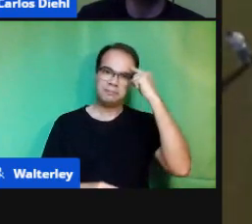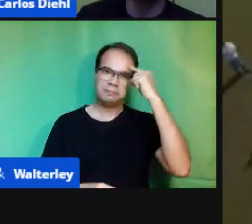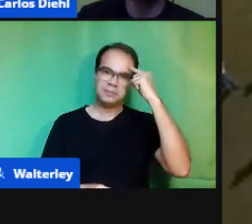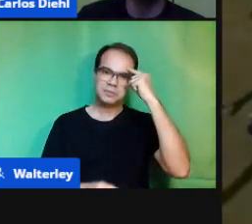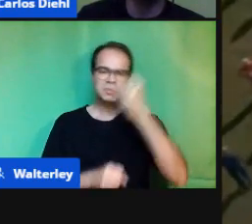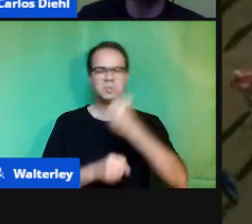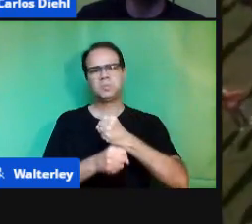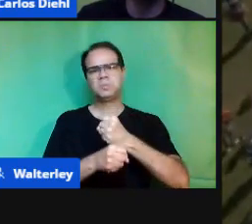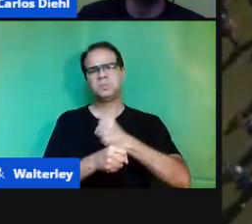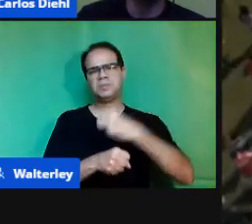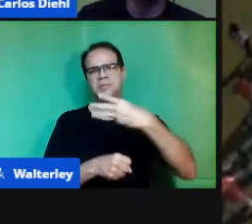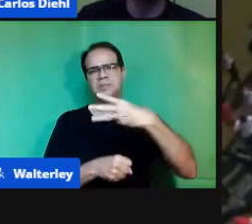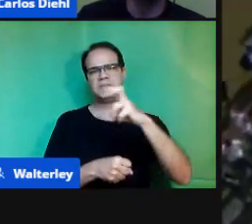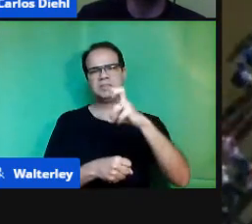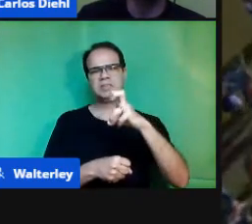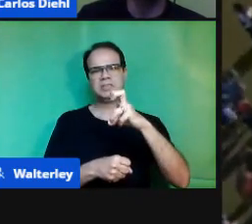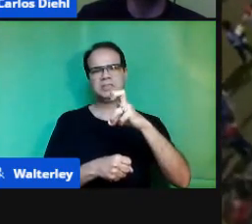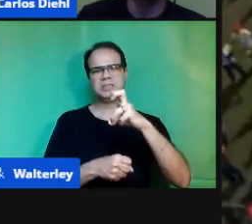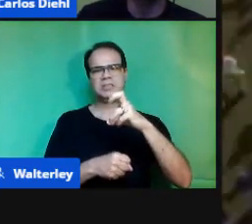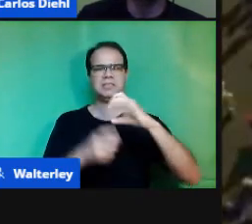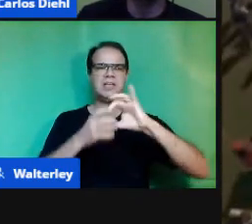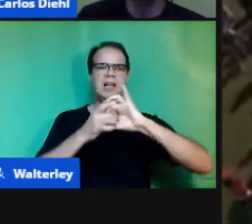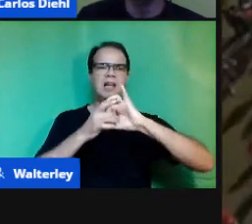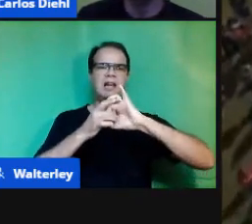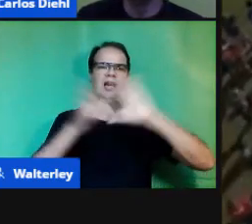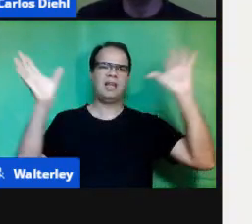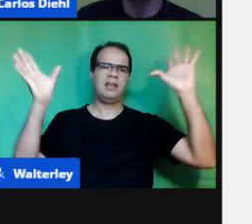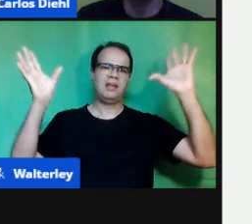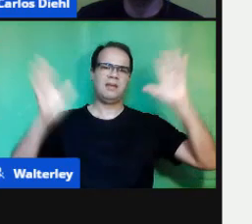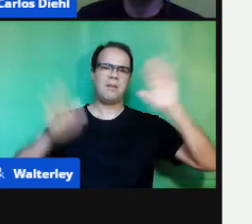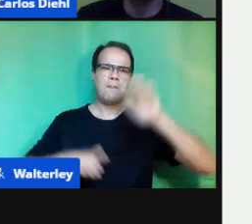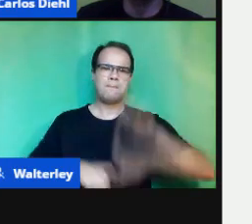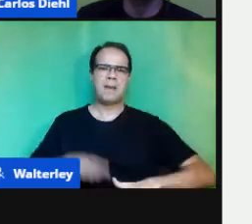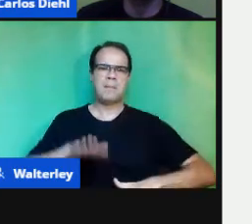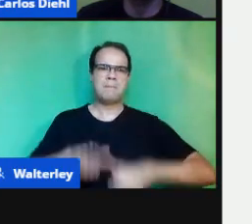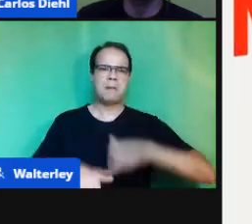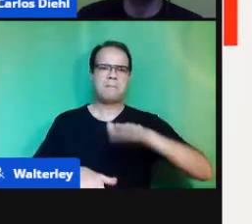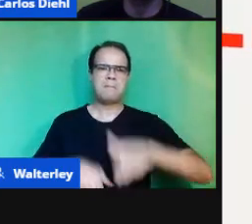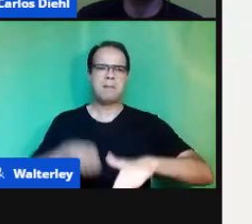anos estaríamos pisando em terra firme.